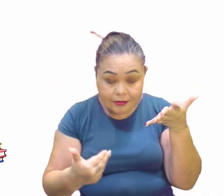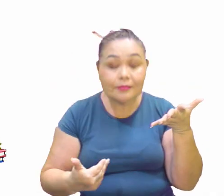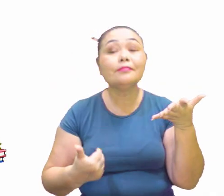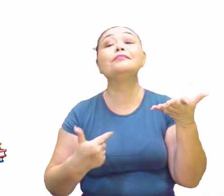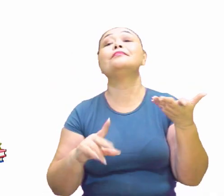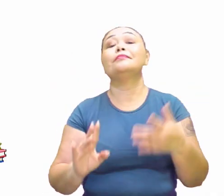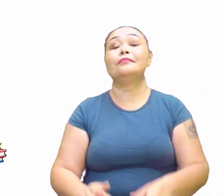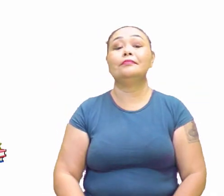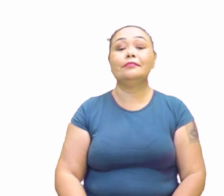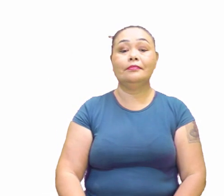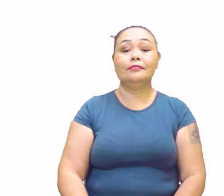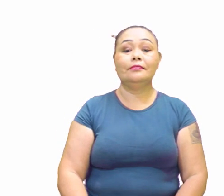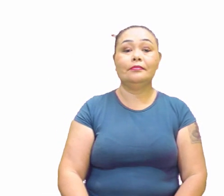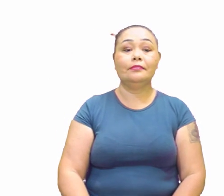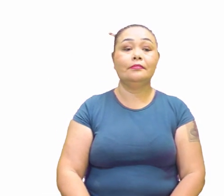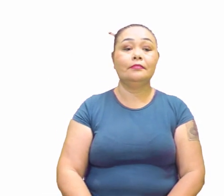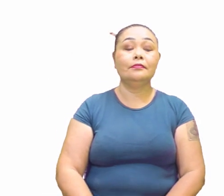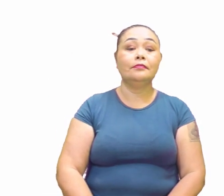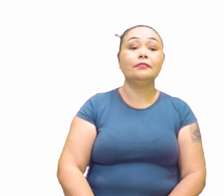falando sobre o tema.